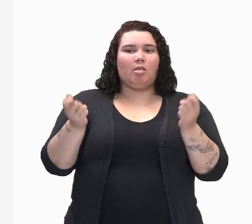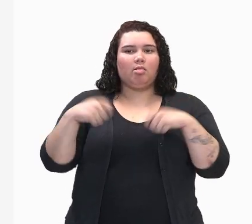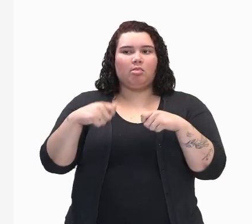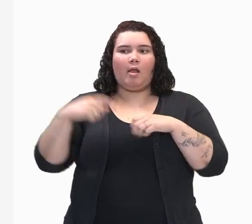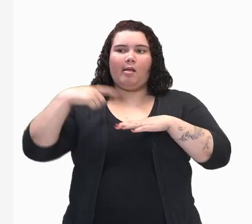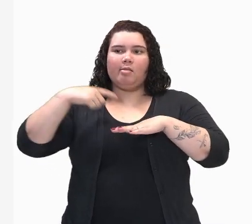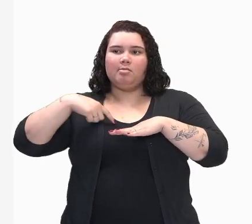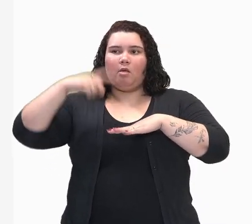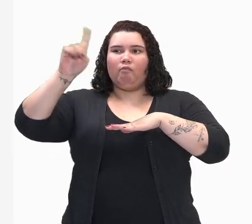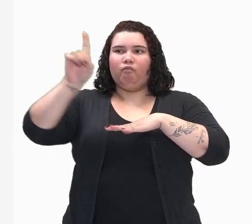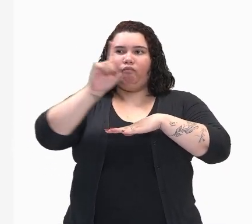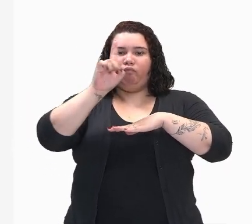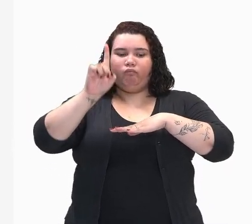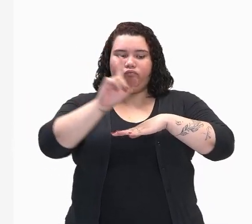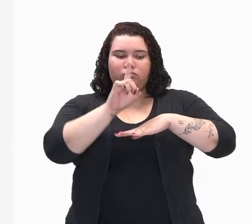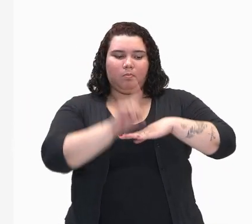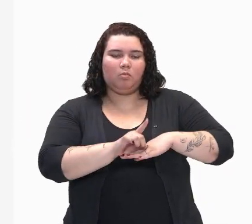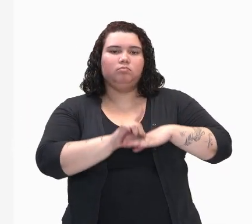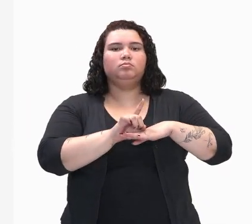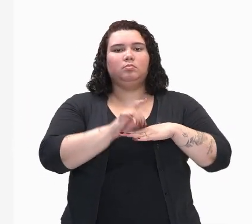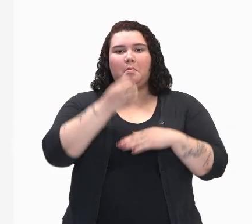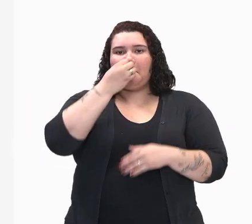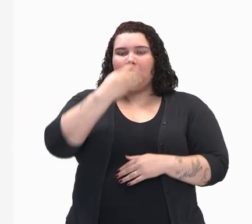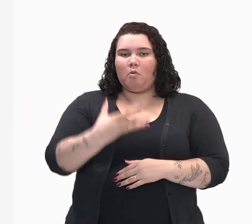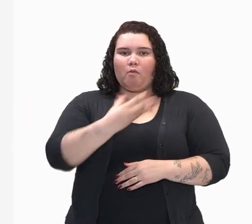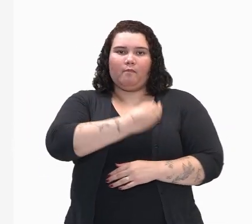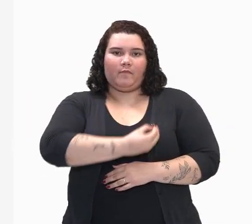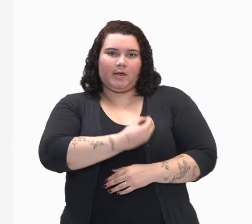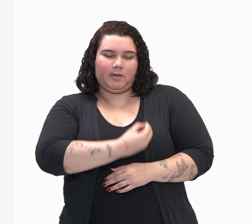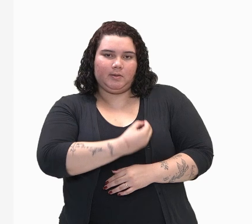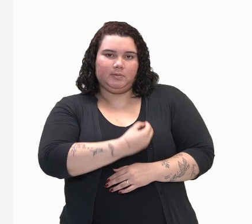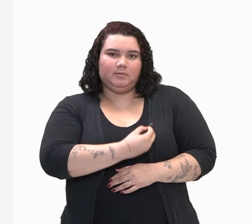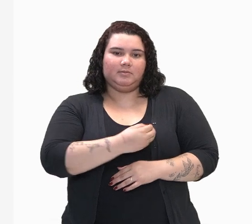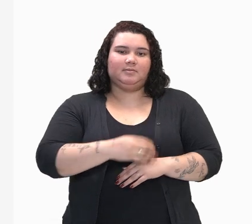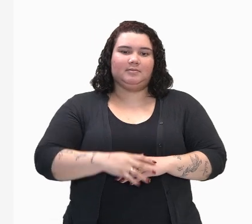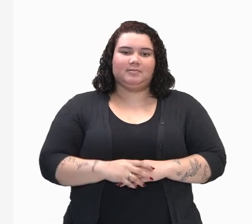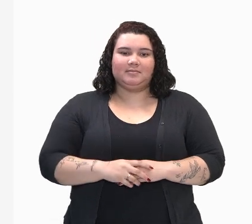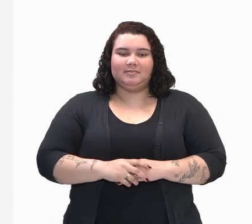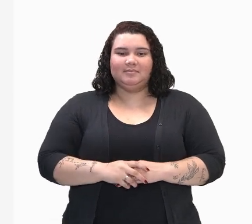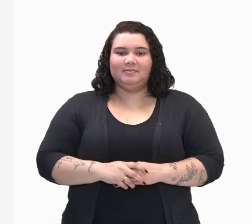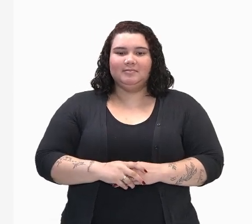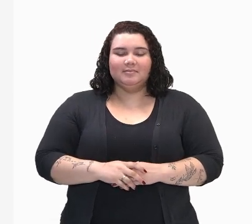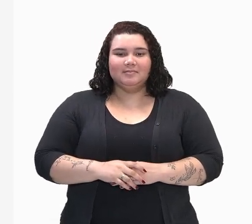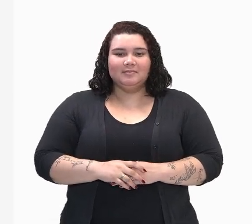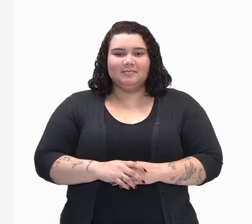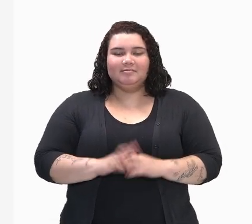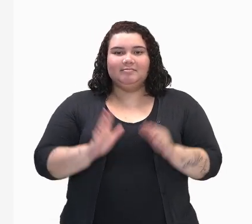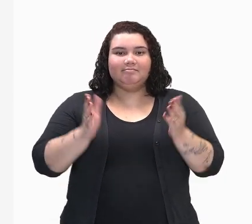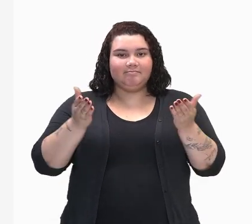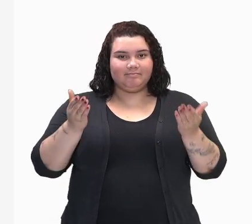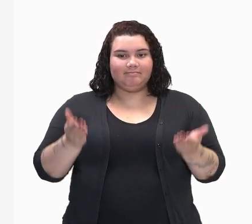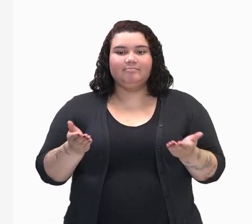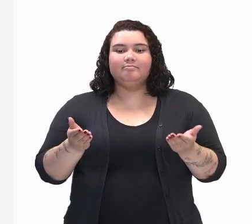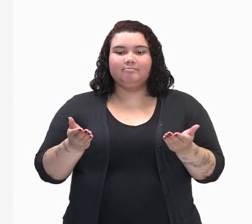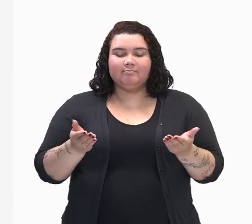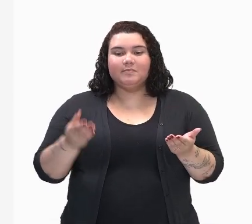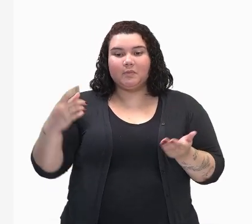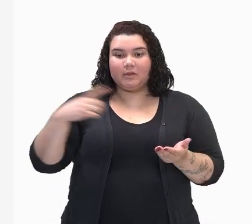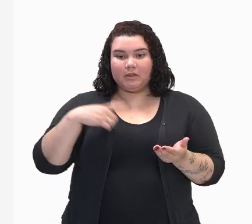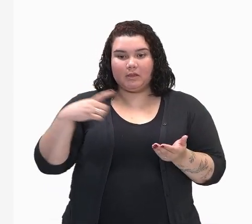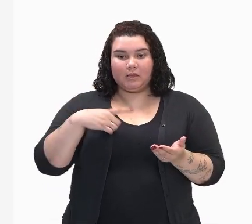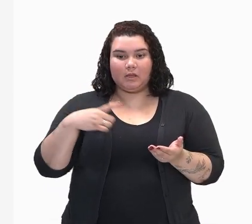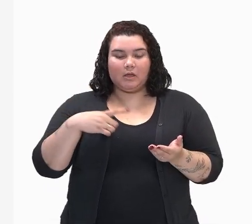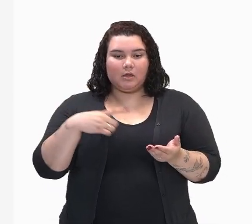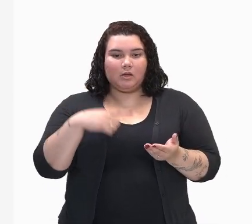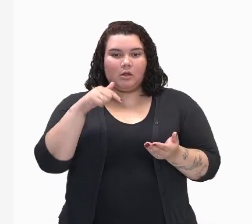com saúde, né? Sem quebrar nenhum dos seus ossos. Então, nós temos aí a